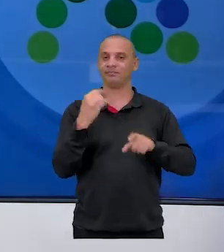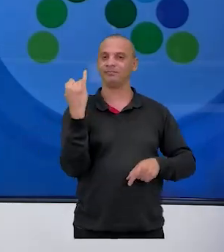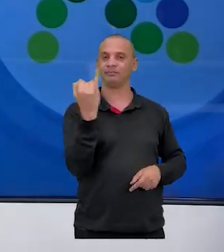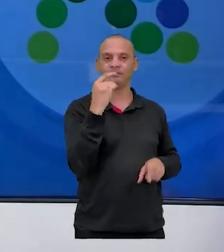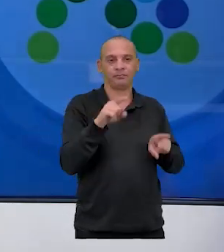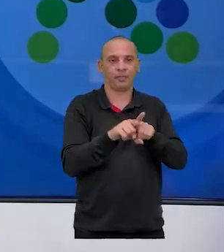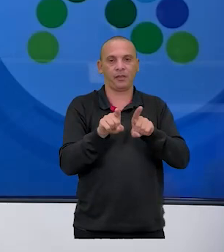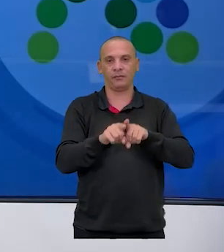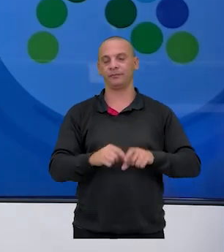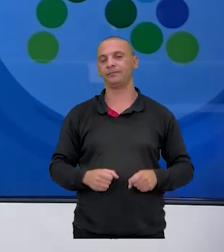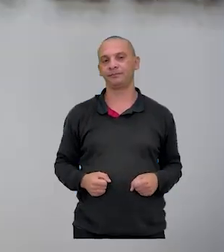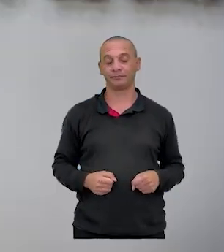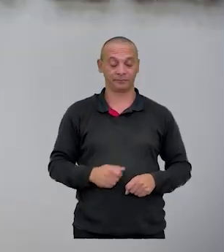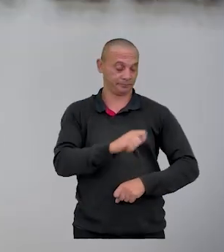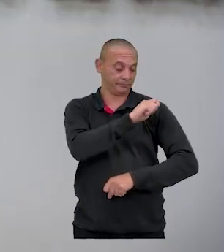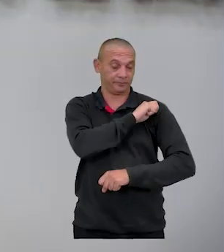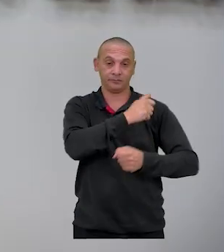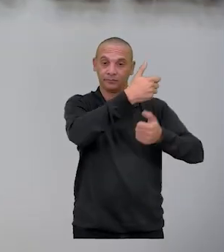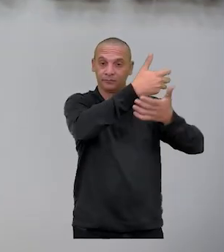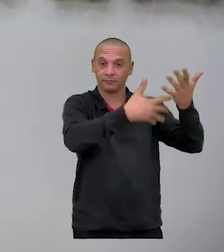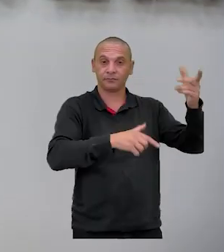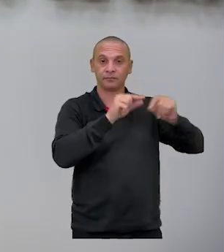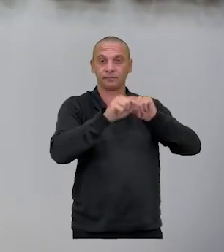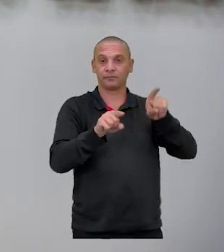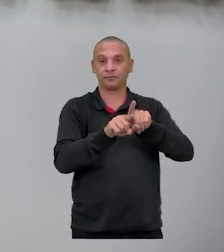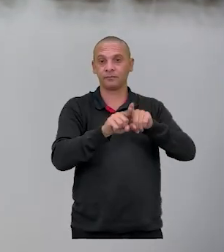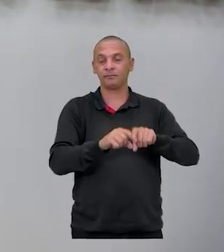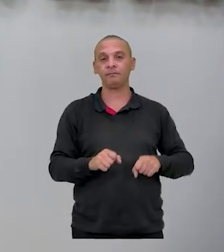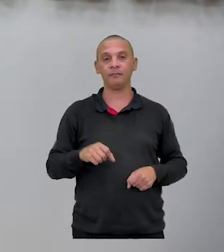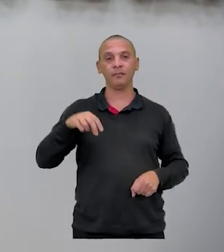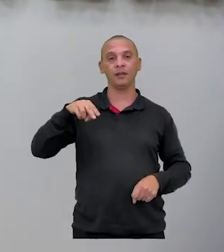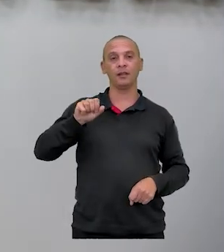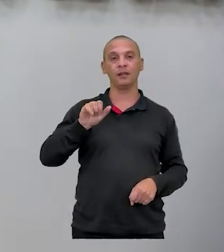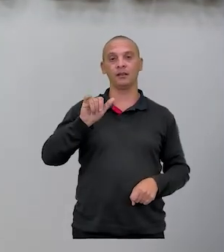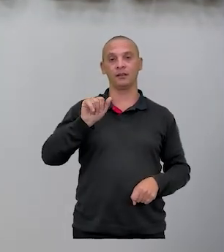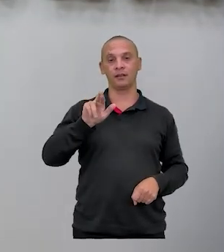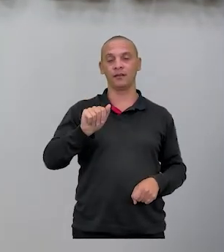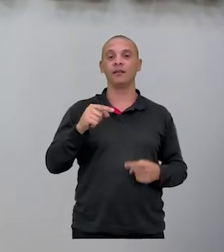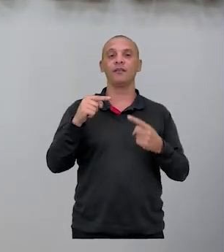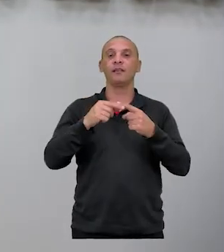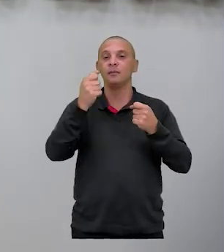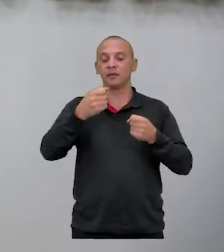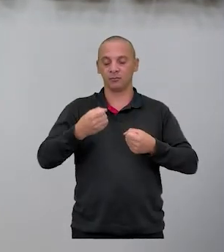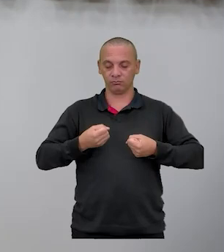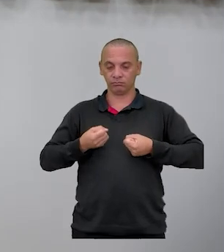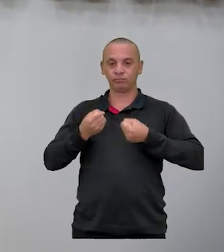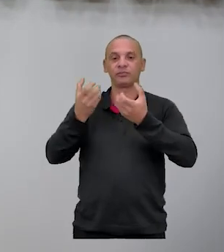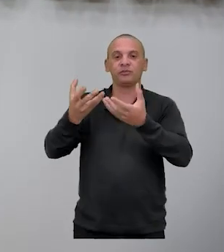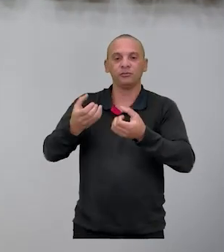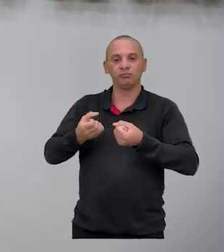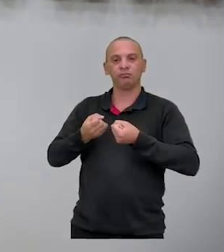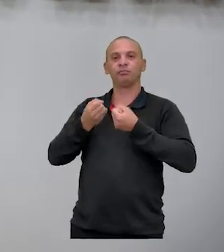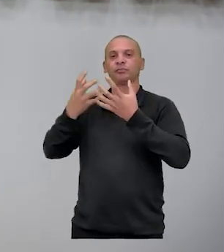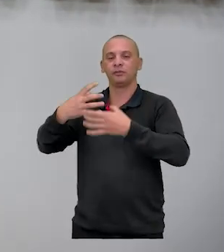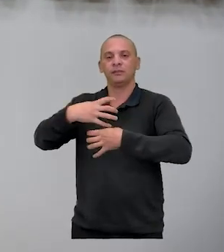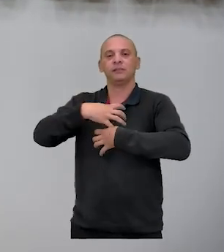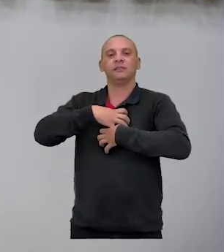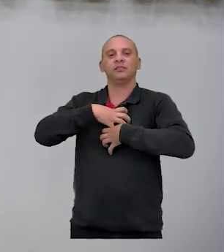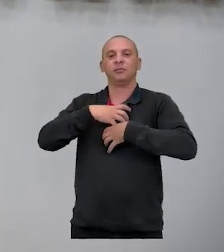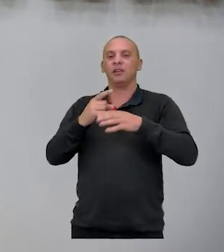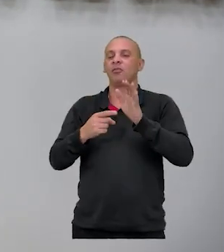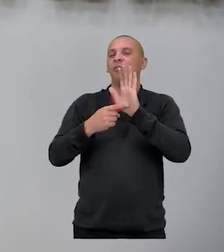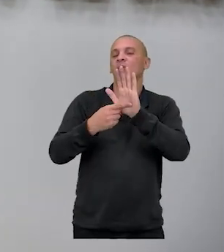Vou até falar a participação também dos alunos, professor Claro. Mauro. A Nayara, ela fala que serve para expor, né, e compor